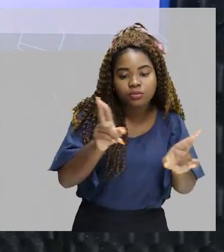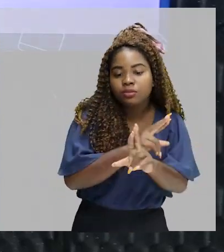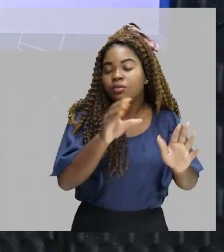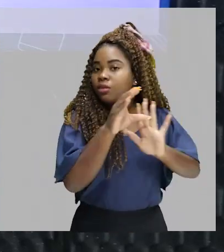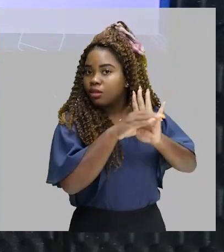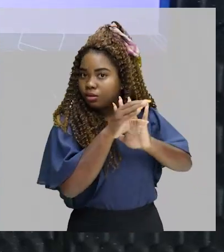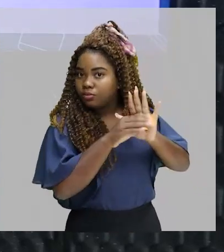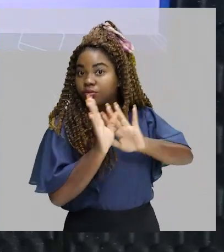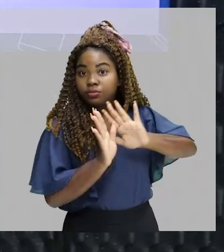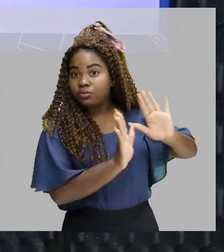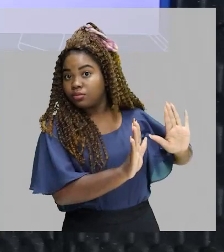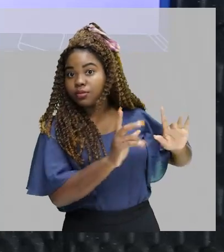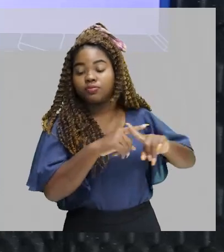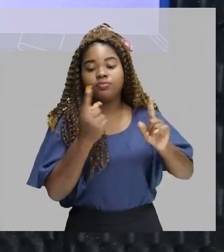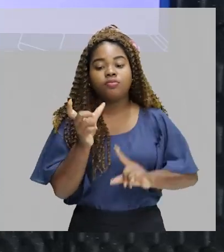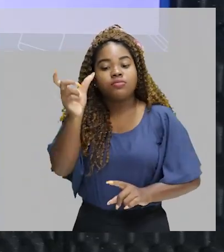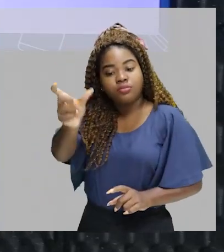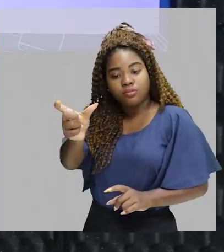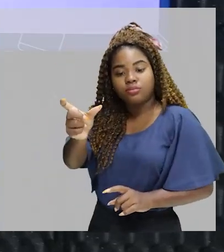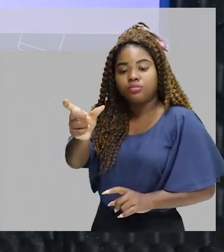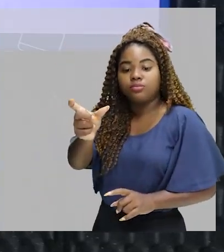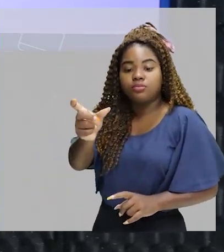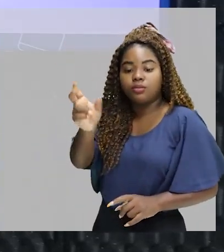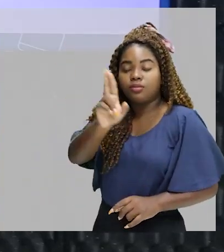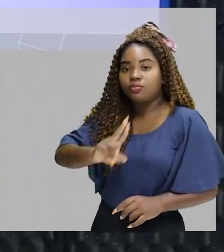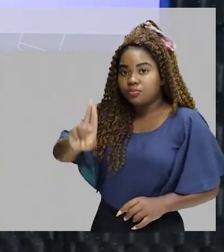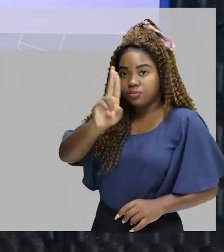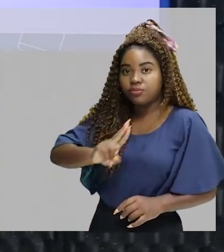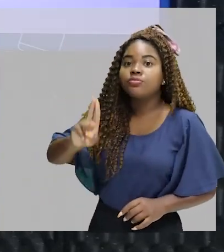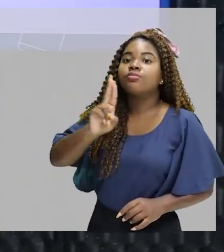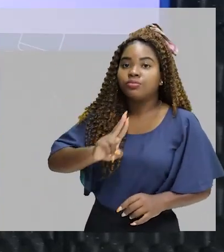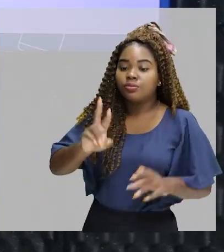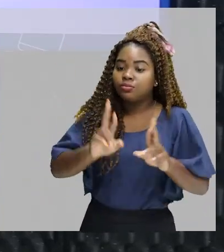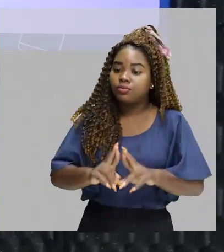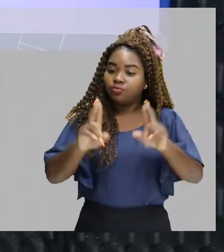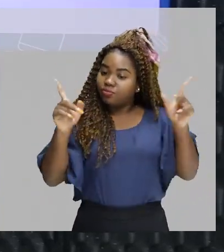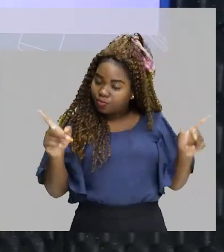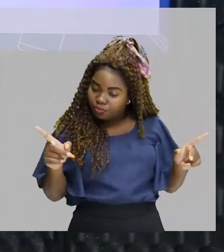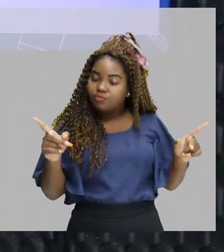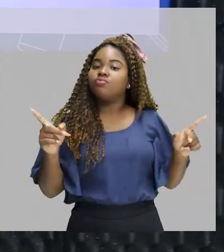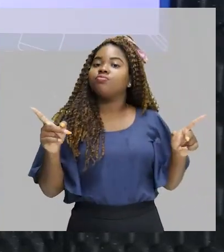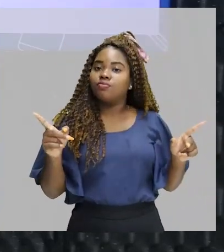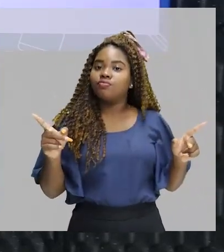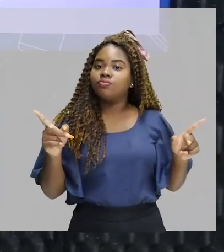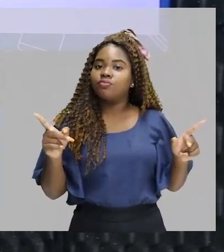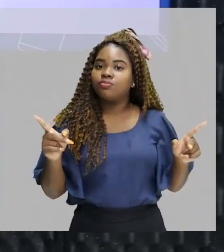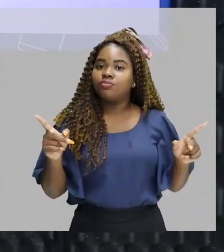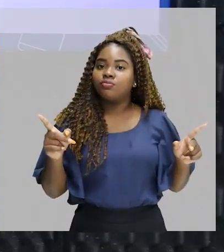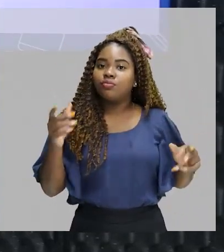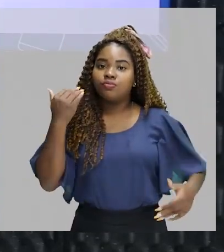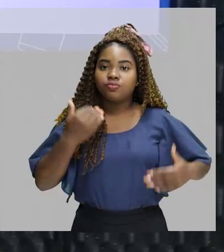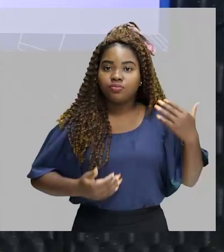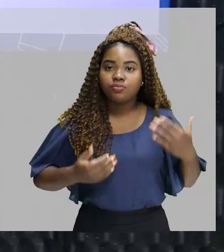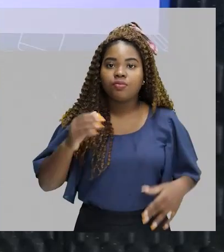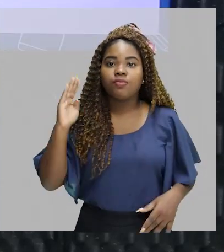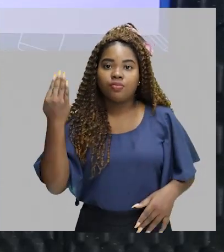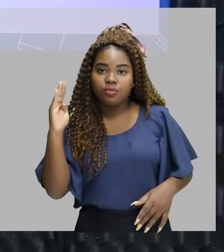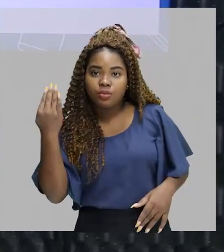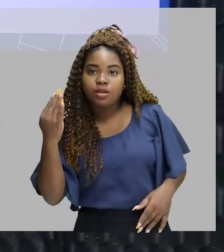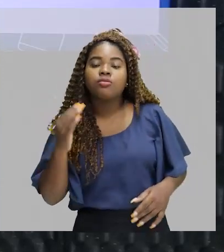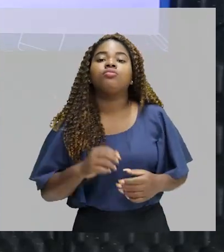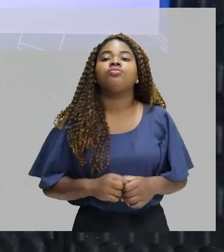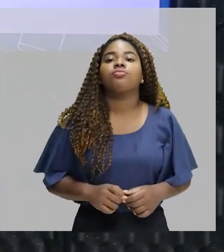mas às palavras que comumente são utilizadas para designar esses diferentes tipos físicos, biológicos,